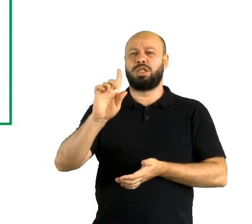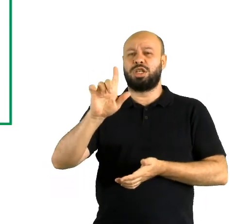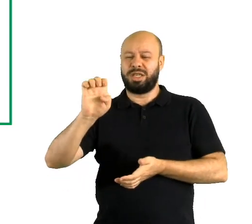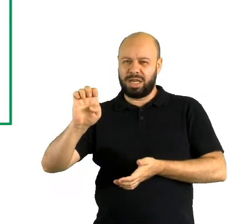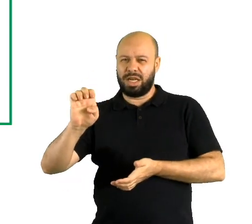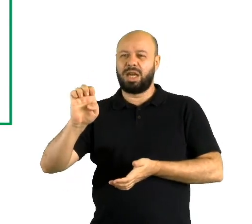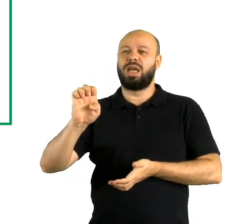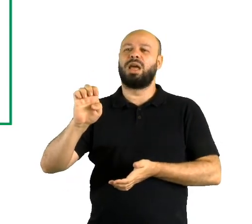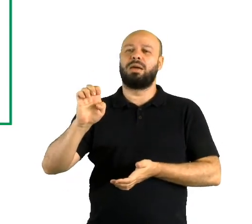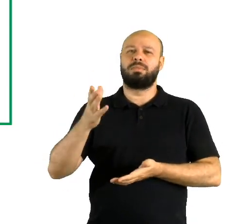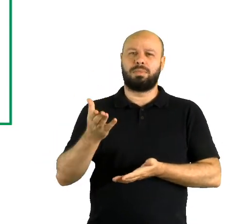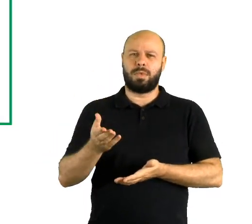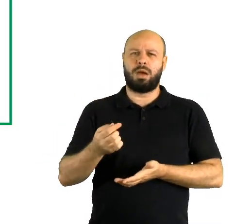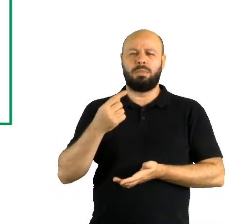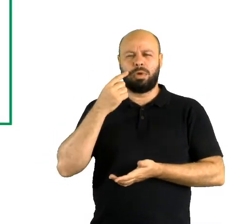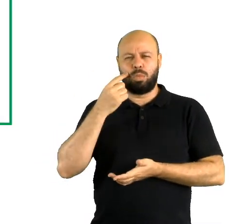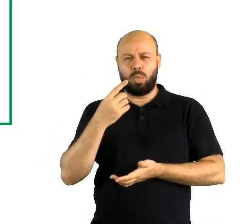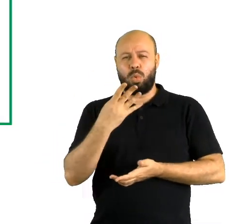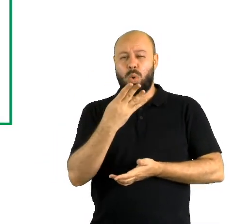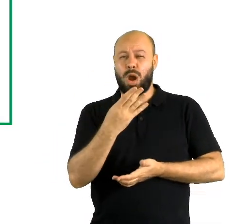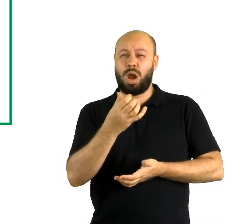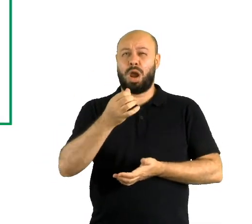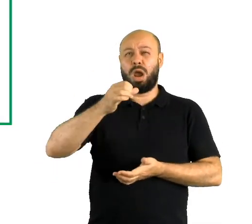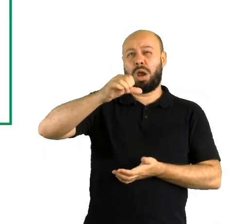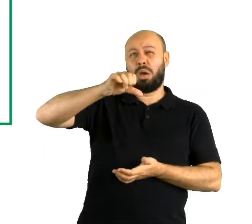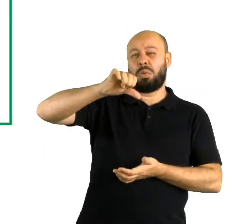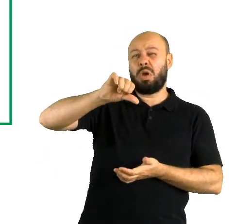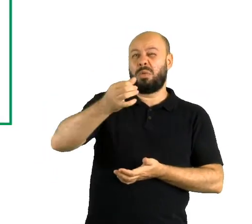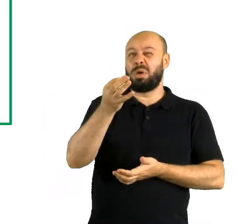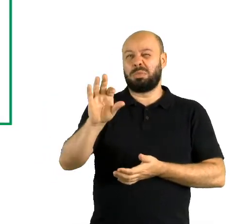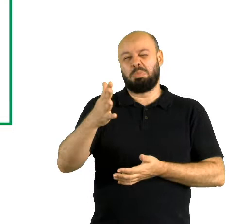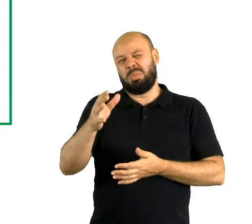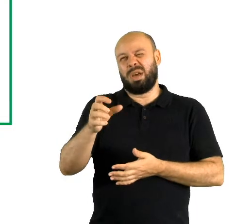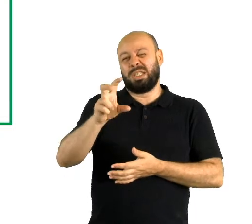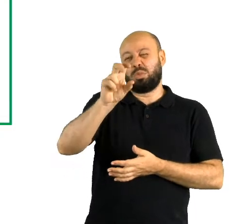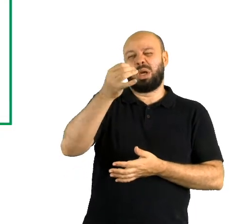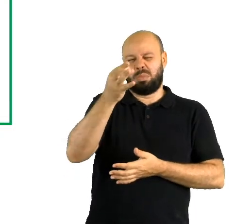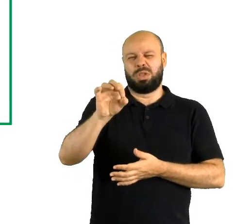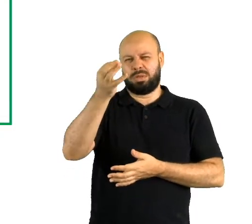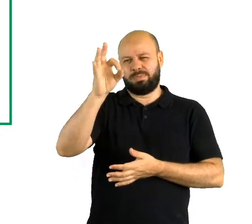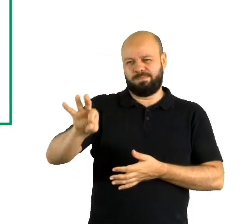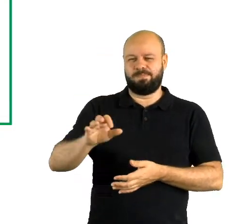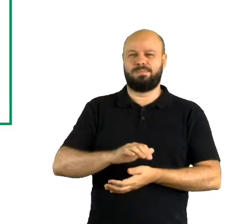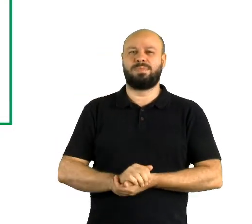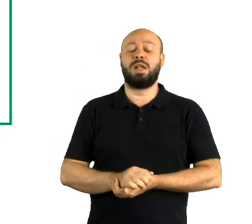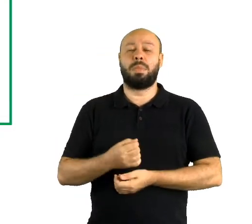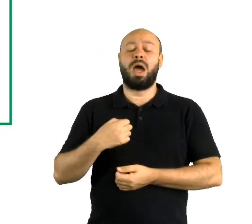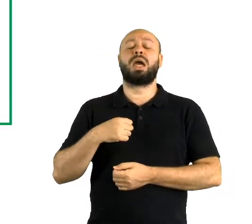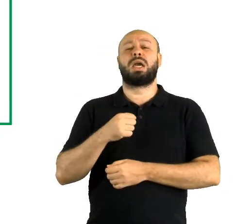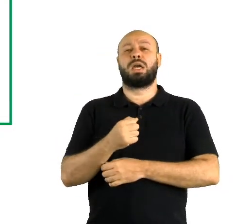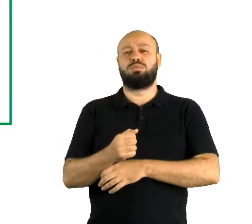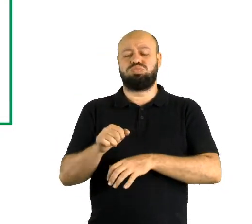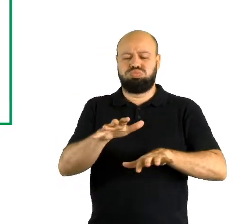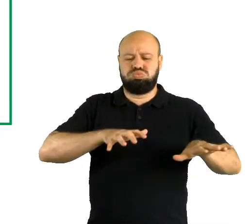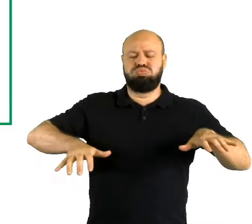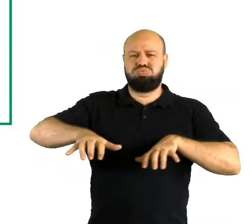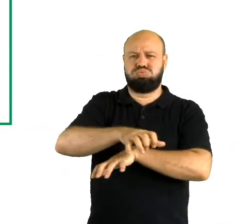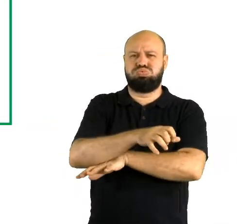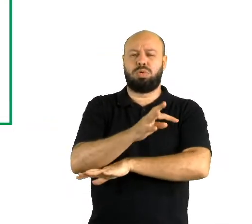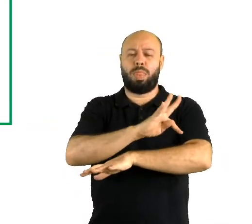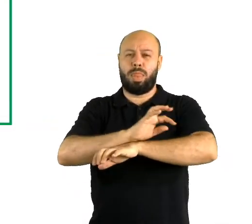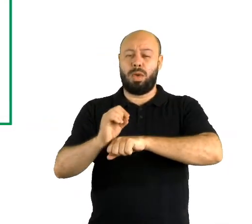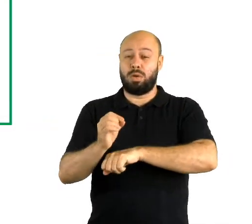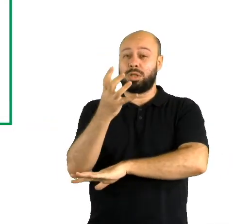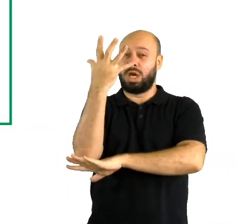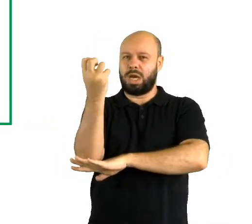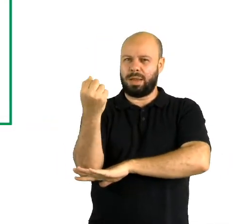amazônica 49,2%, 50% arredondando. O nosso bioma aqui do Tocantins do Cerrado,